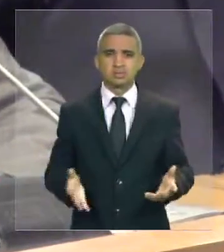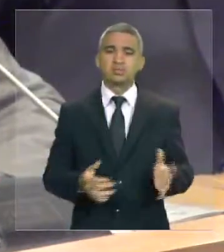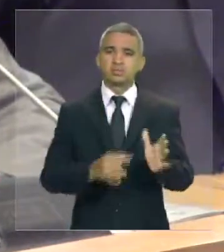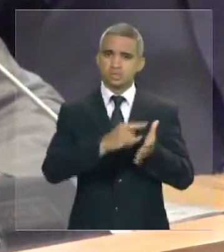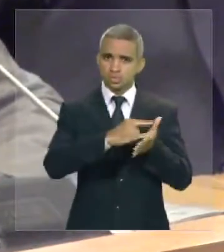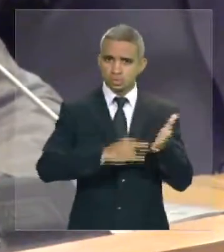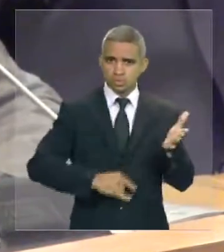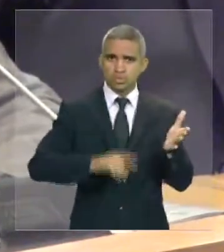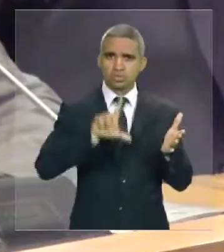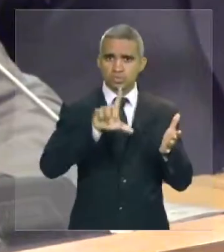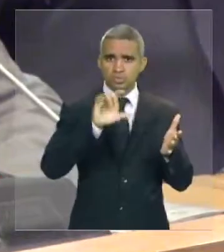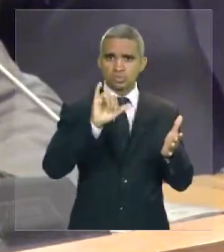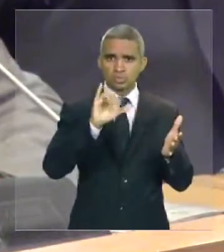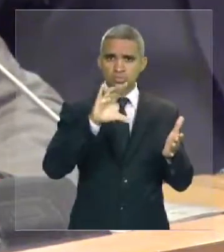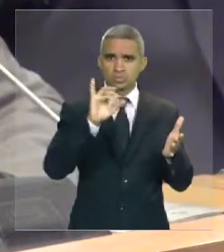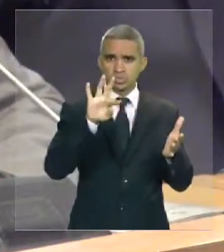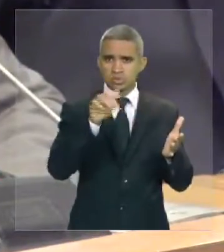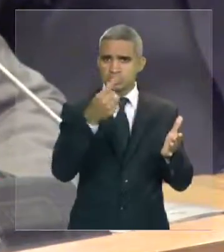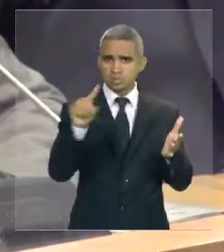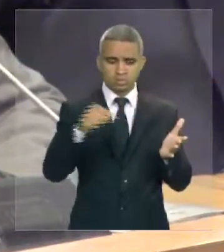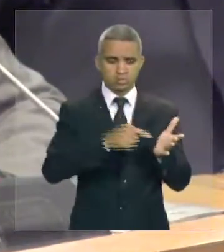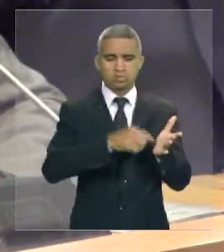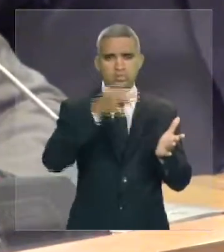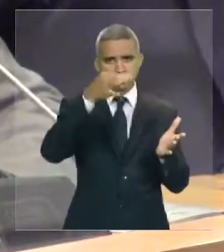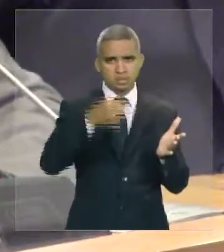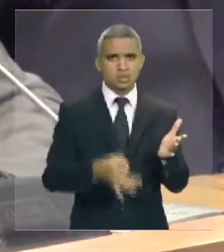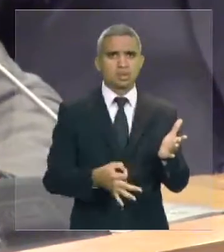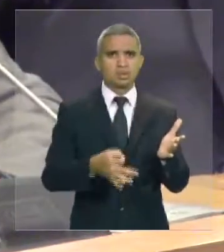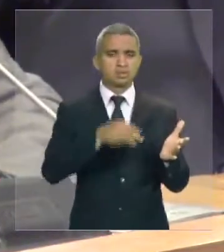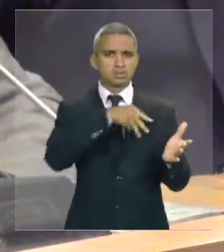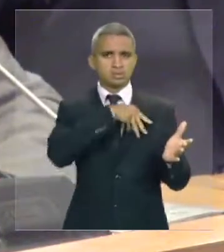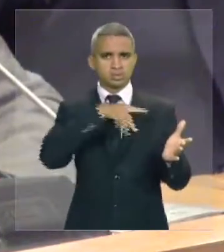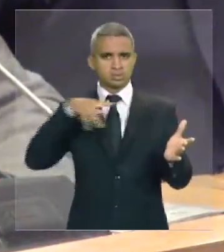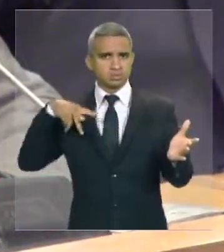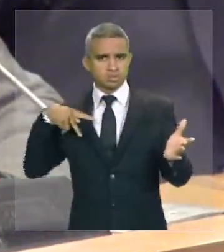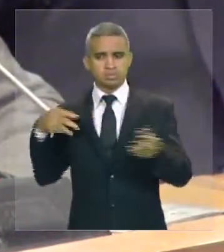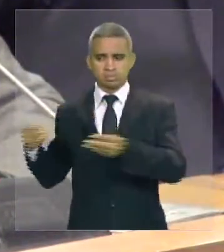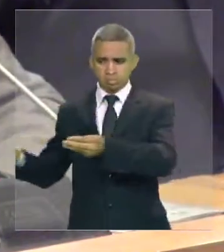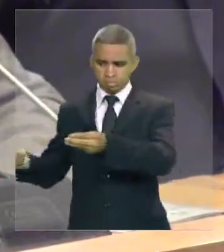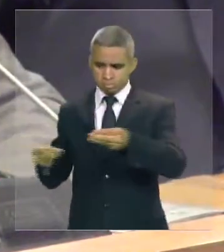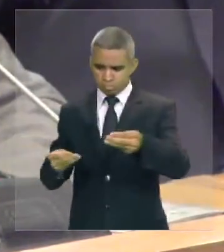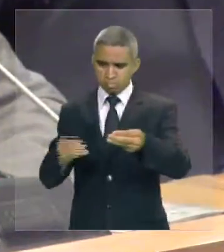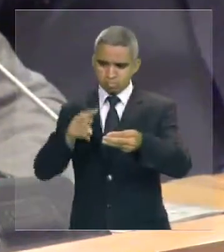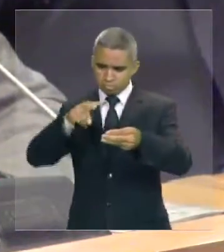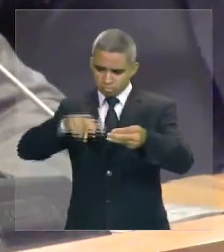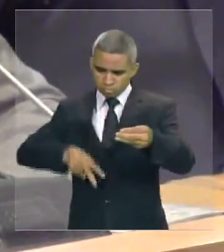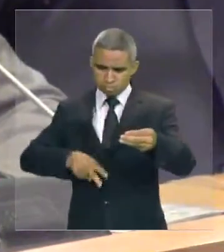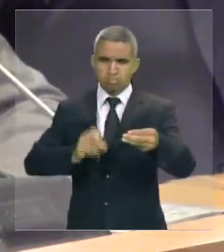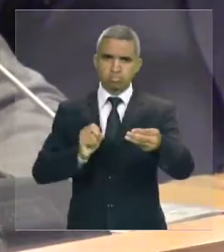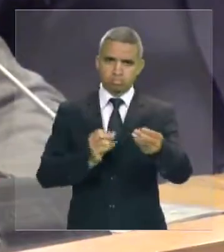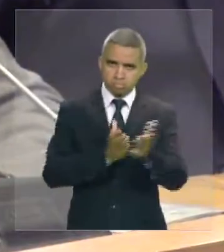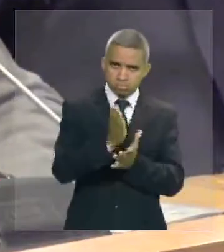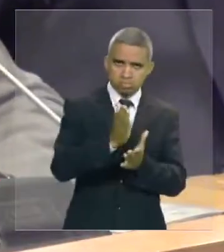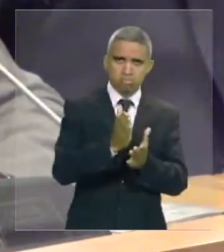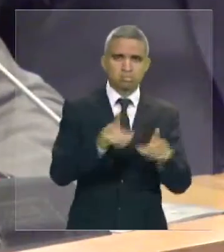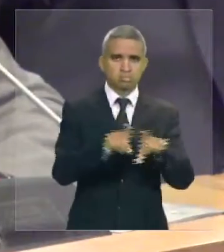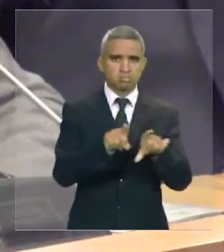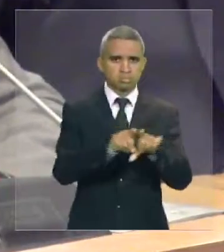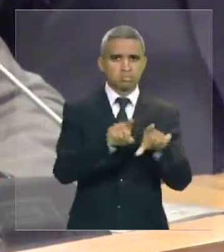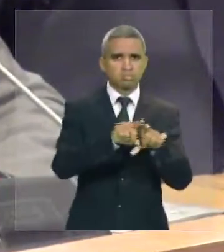processo licitatório, passou pelo Ministério Público, passou pelo Poder